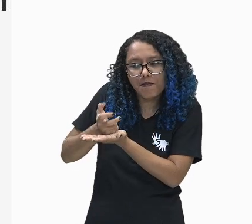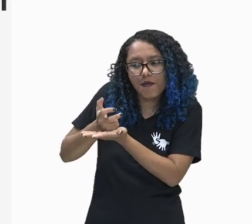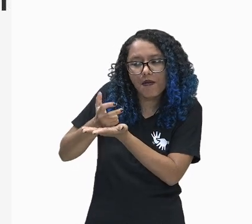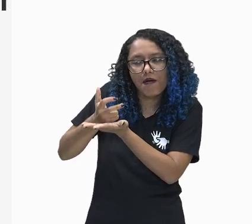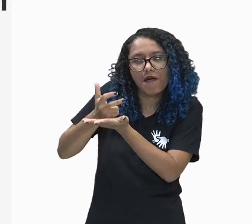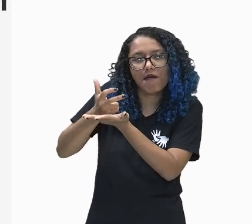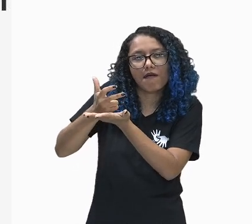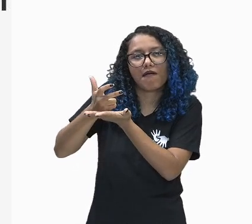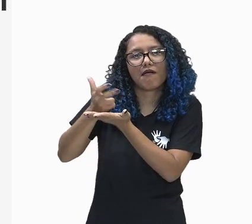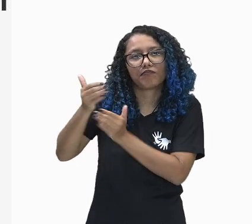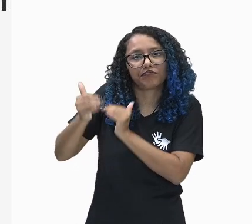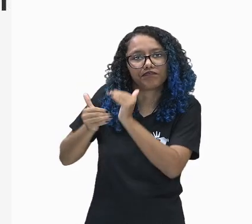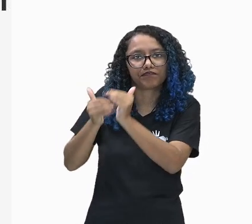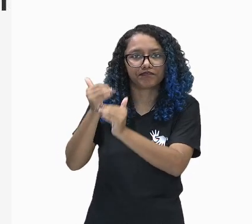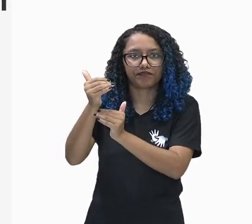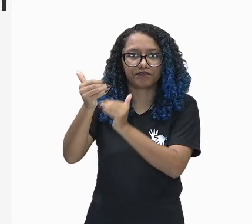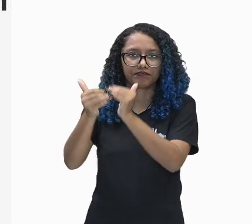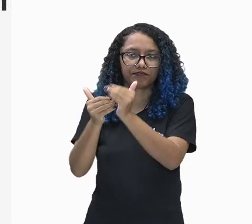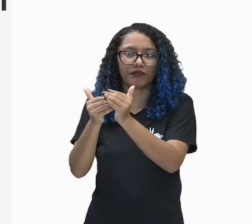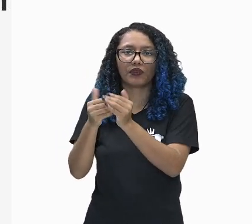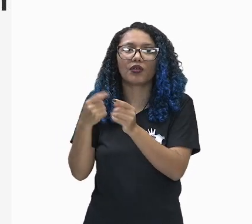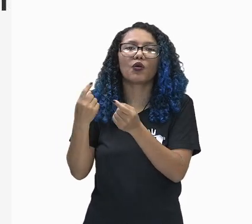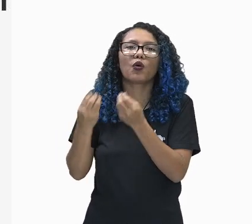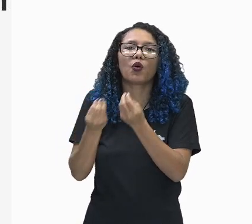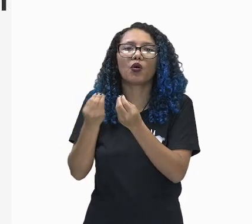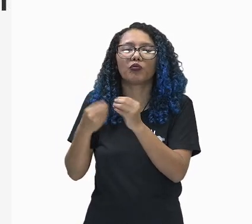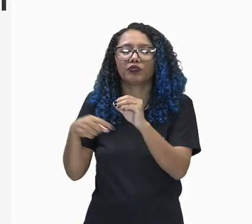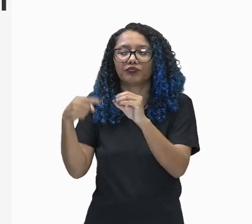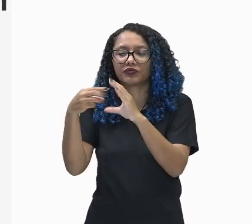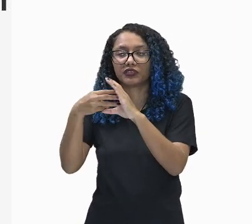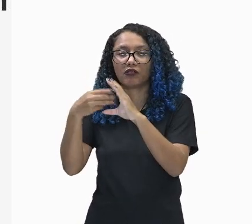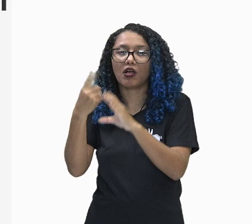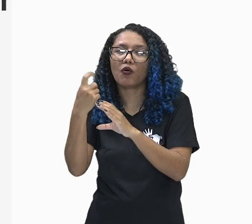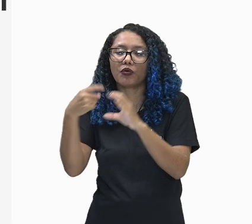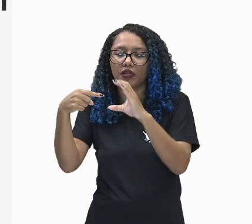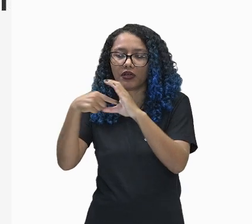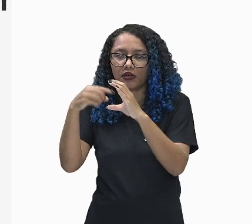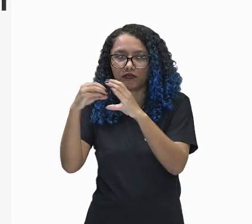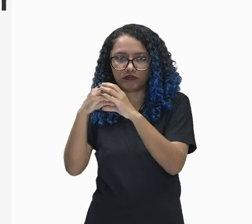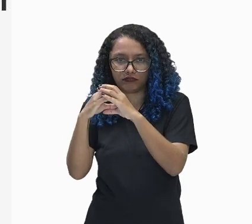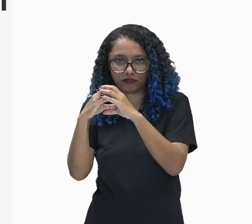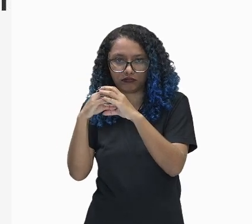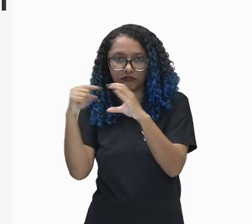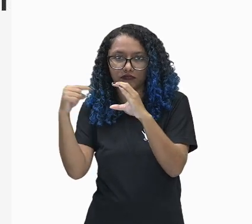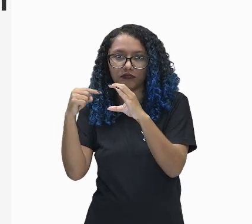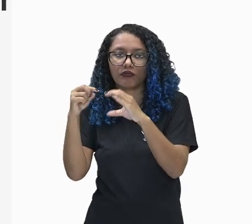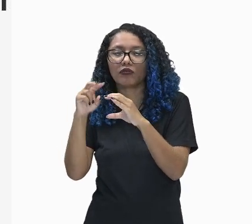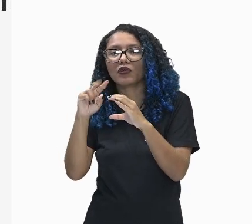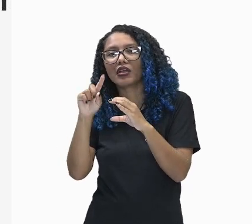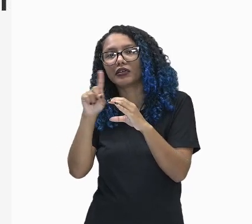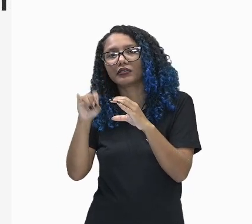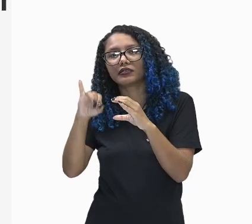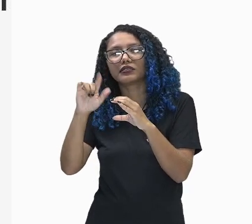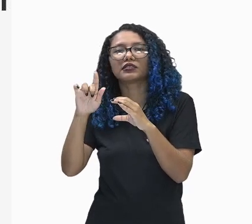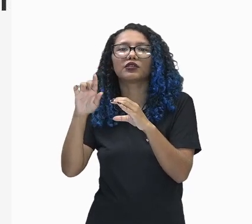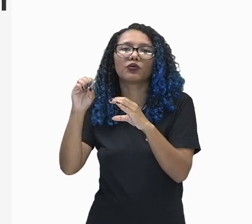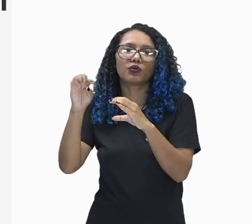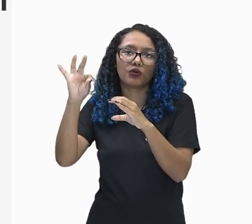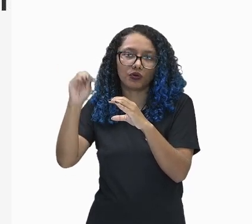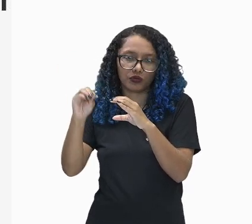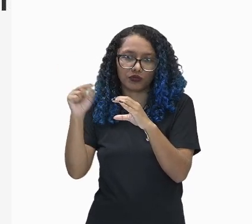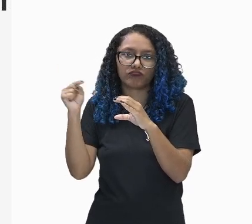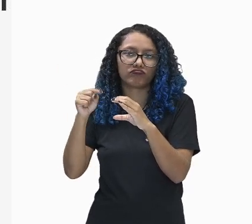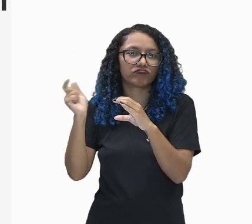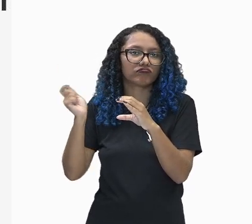ser gerado a partir de uma única célula, que é aquela célula ovo ou zigoto, onde ela vai ter o